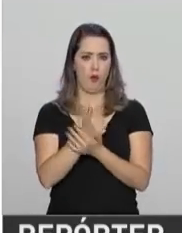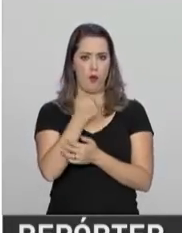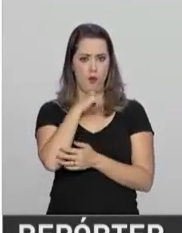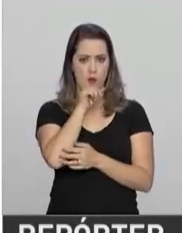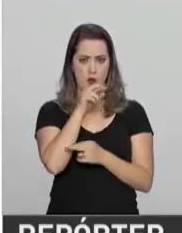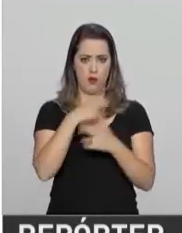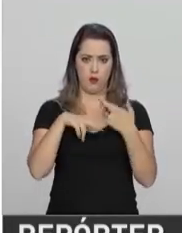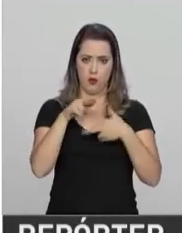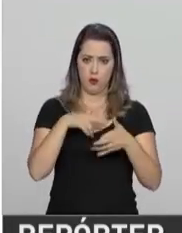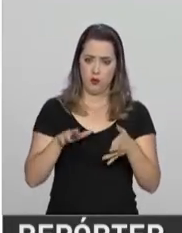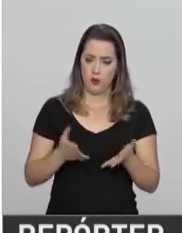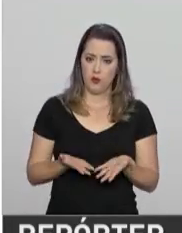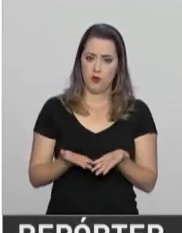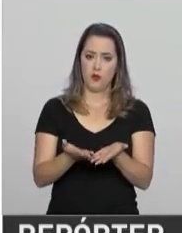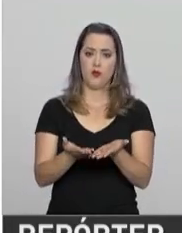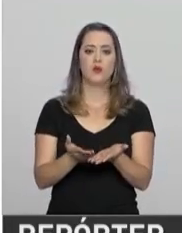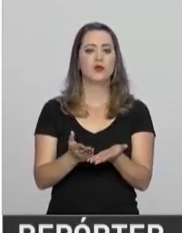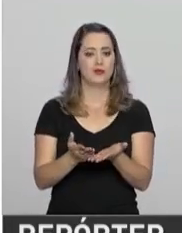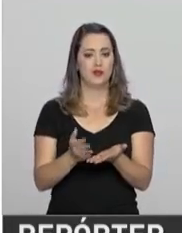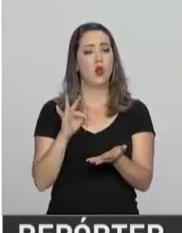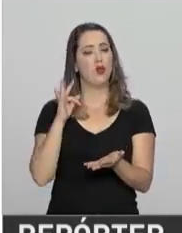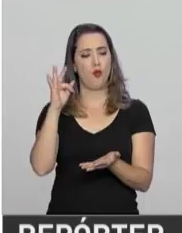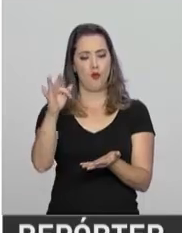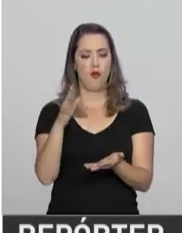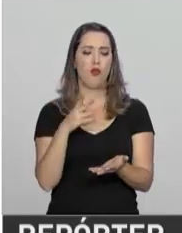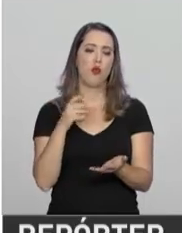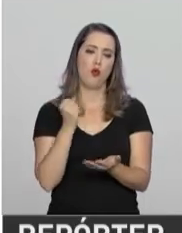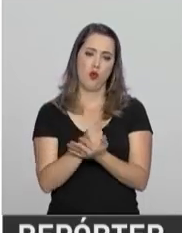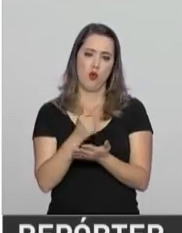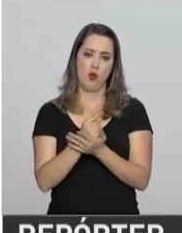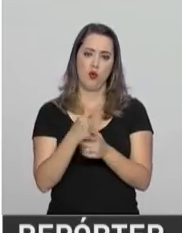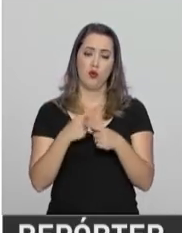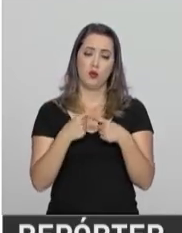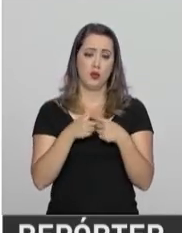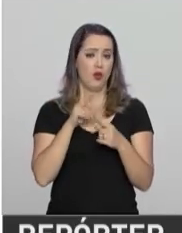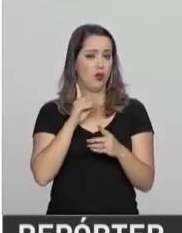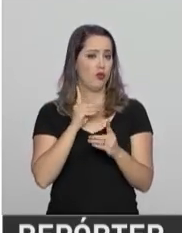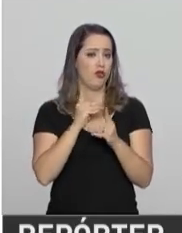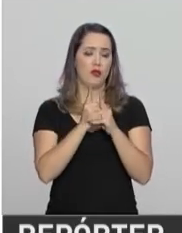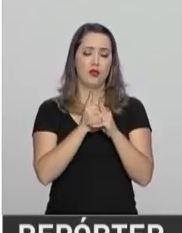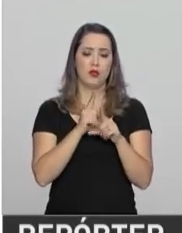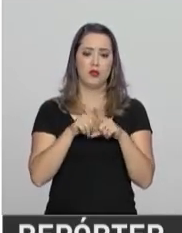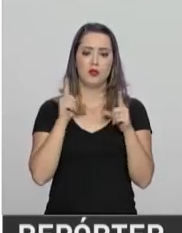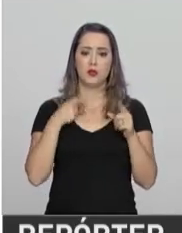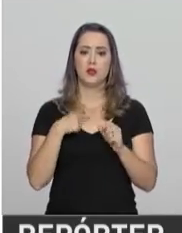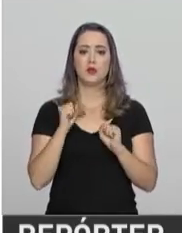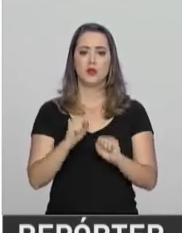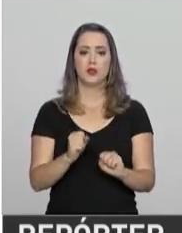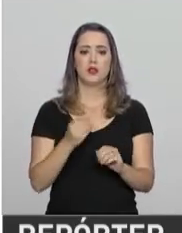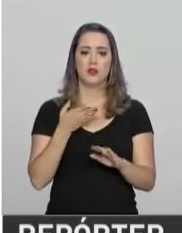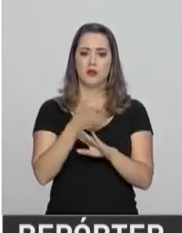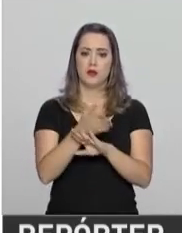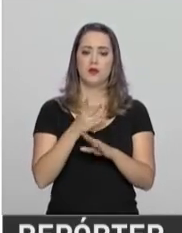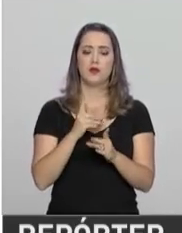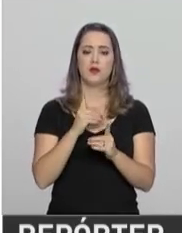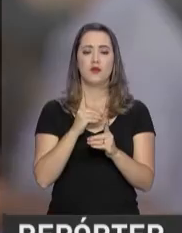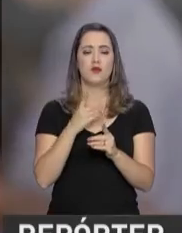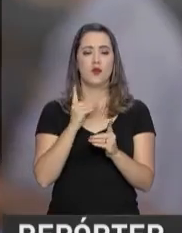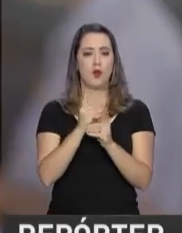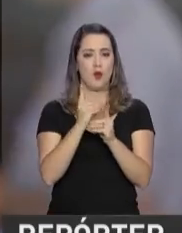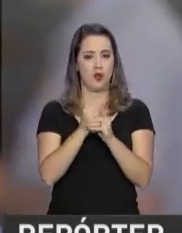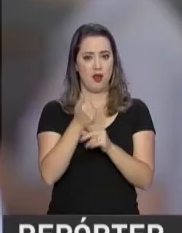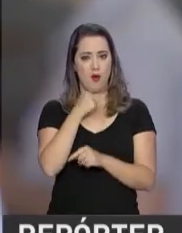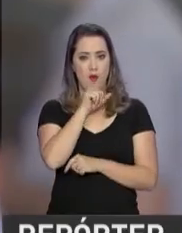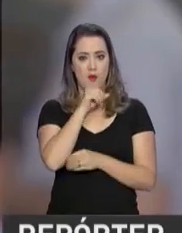ainda vão comprar não vão poder vê lá no na data do dia das mães mas assim que eu puder eu vou lá eu não tenho presente para ela